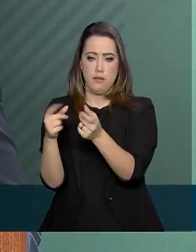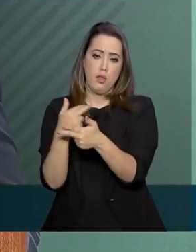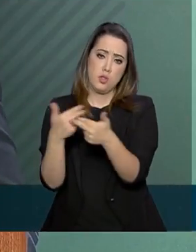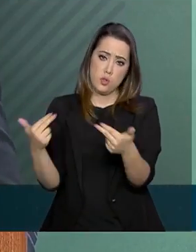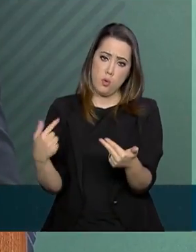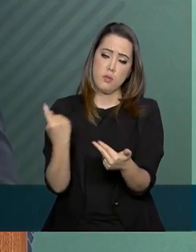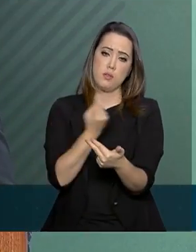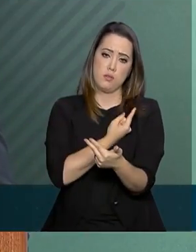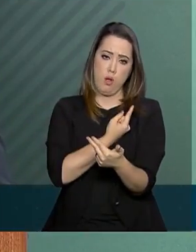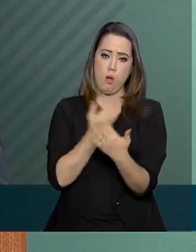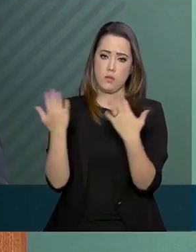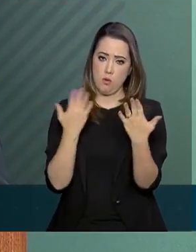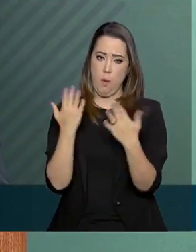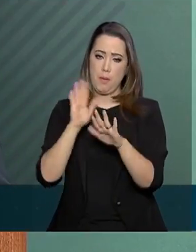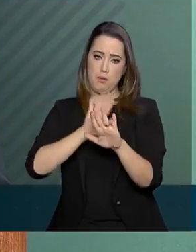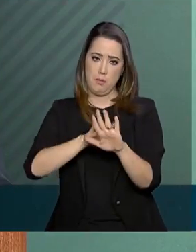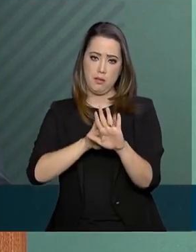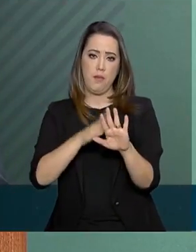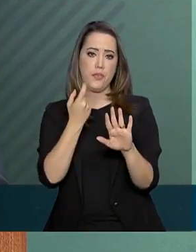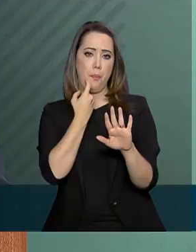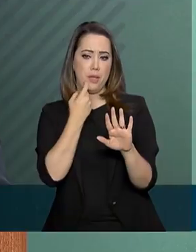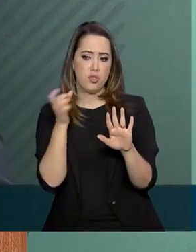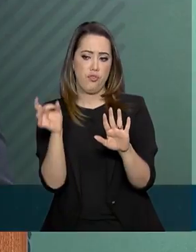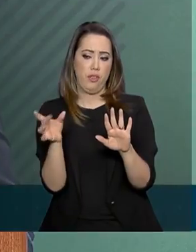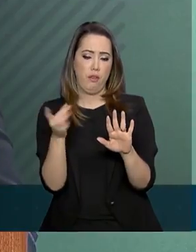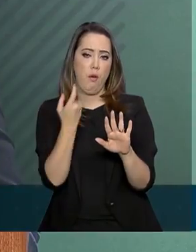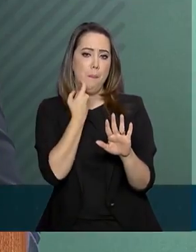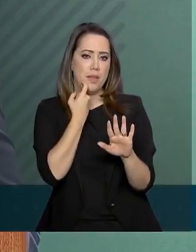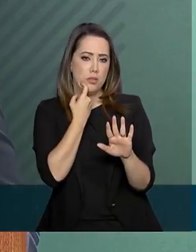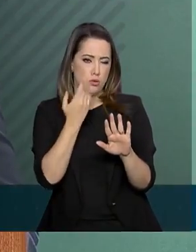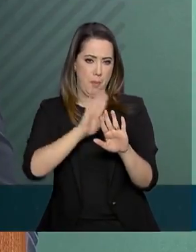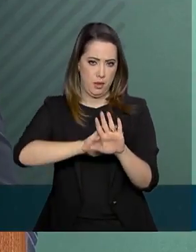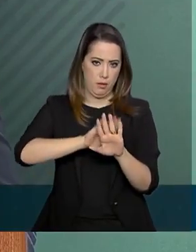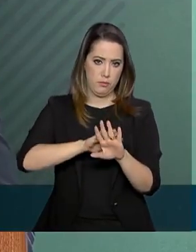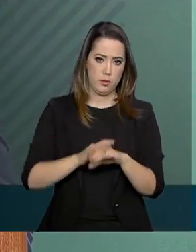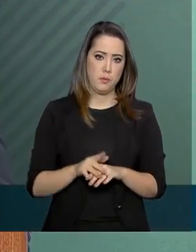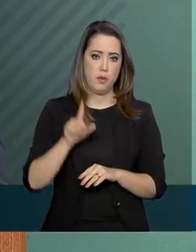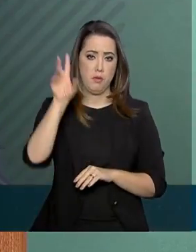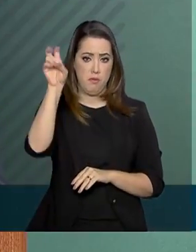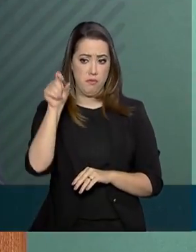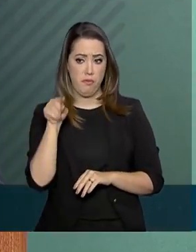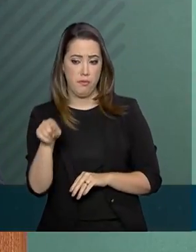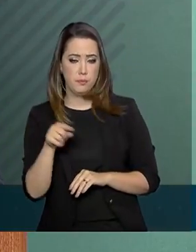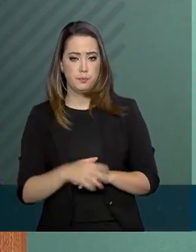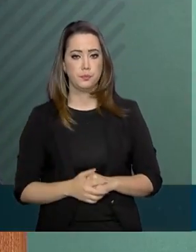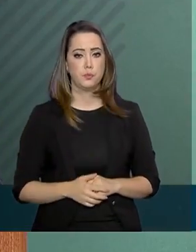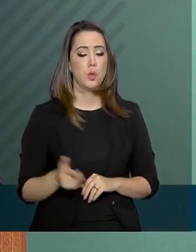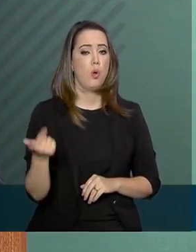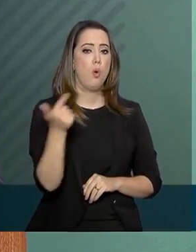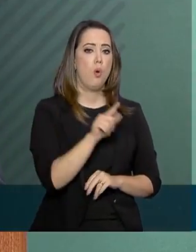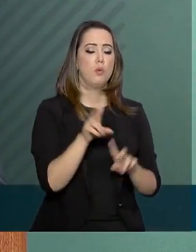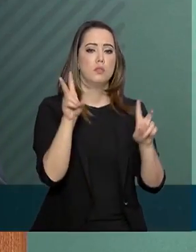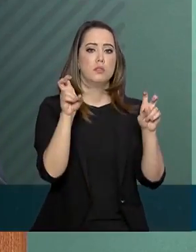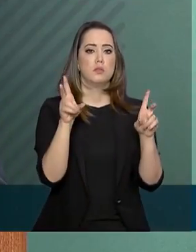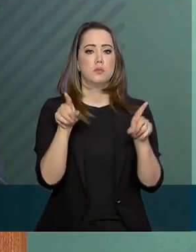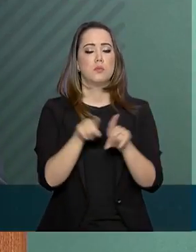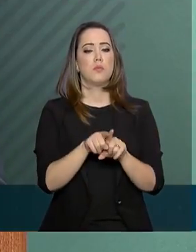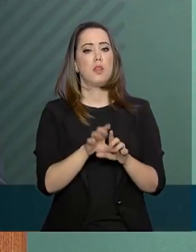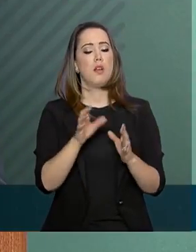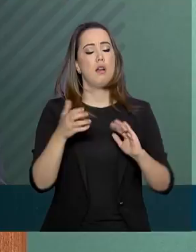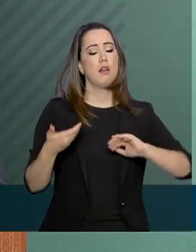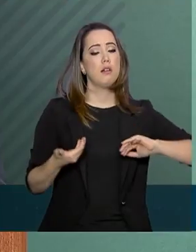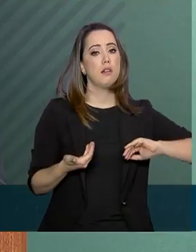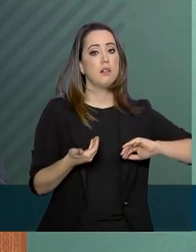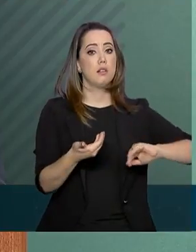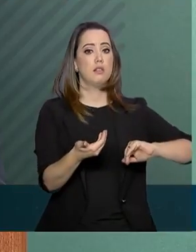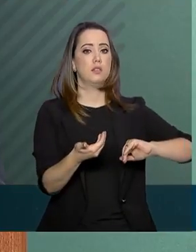fechasse suas assuntos do ministério da economia a câmara dos deputados retomou